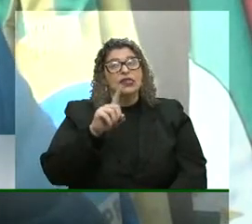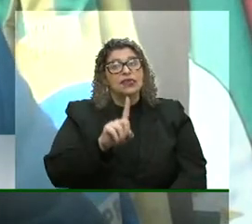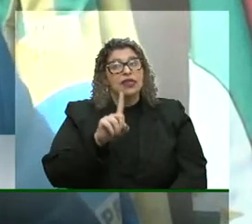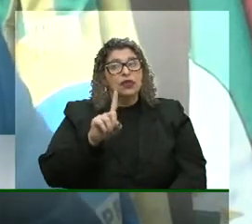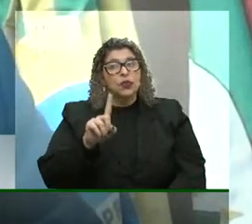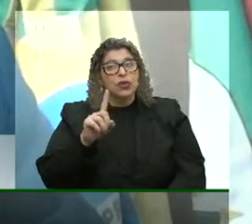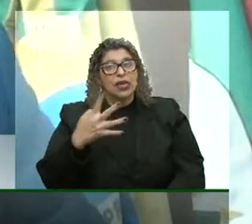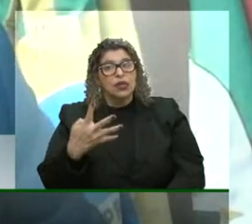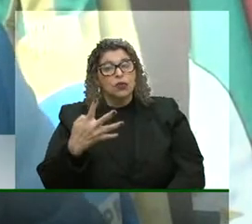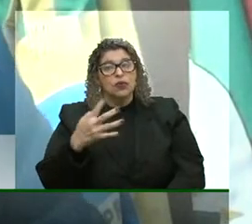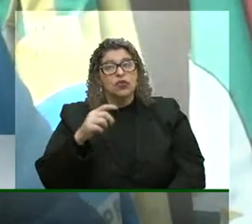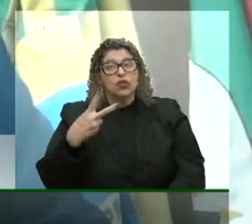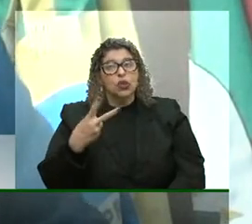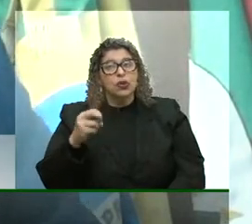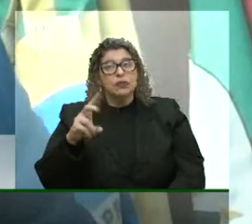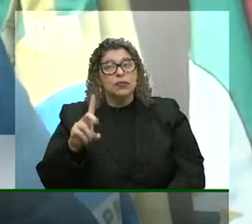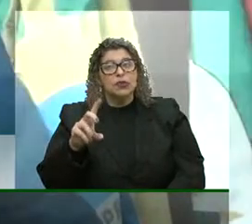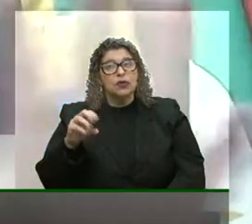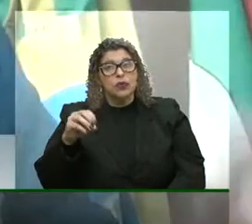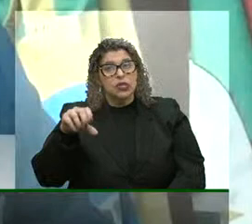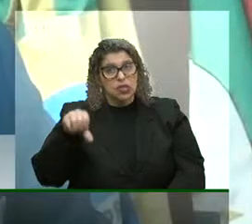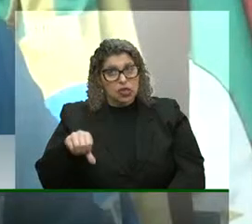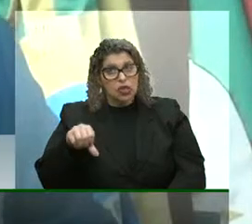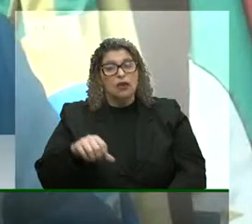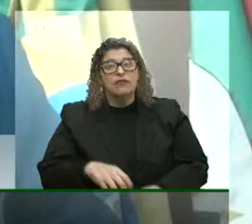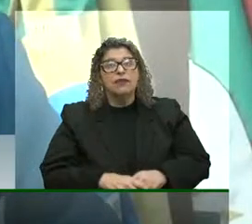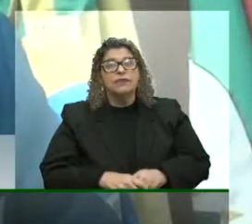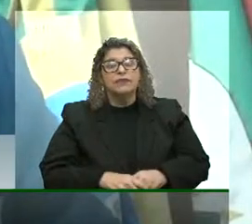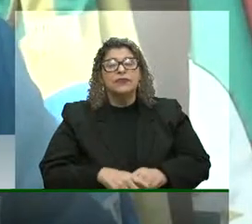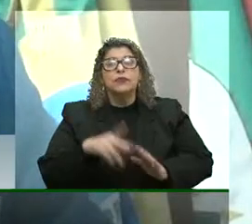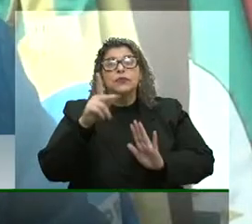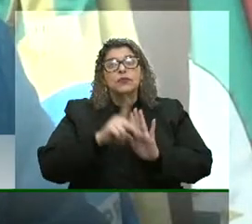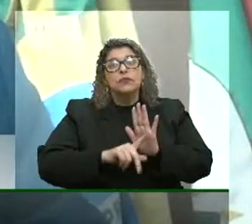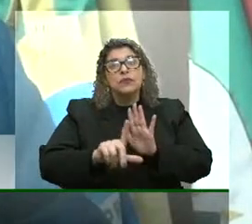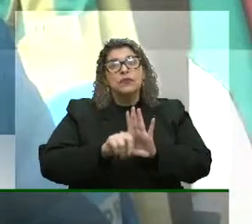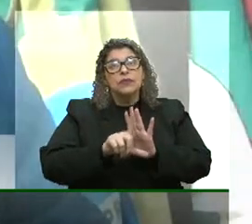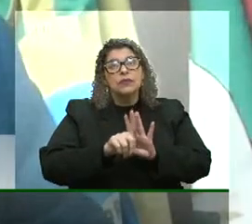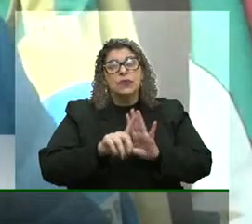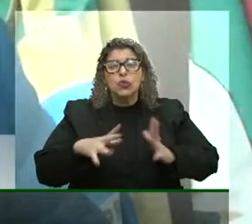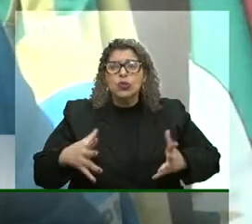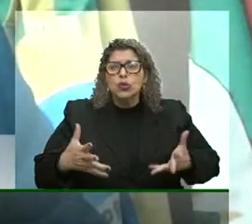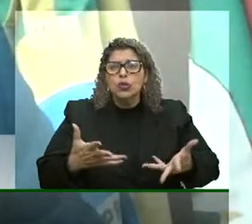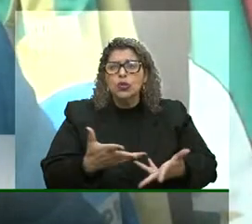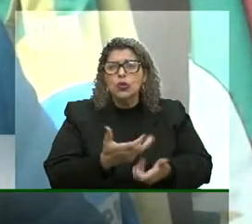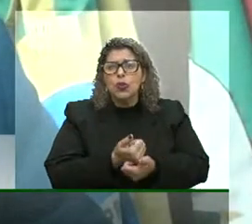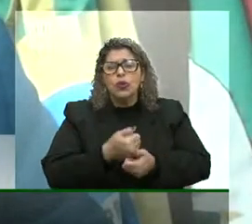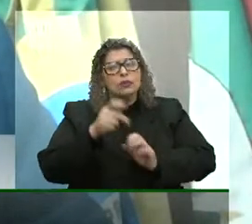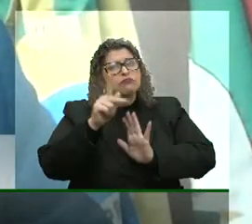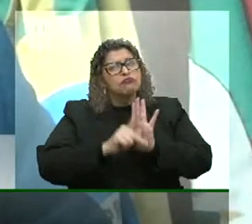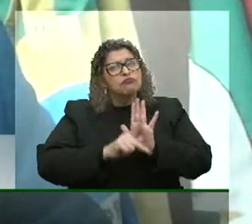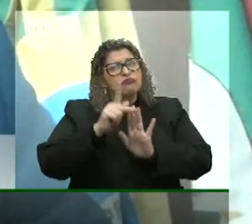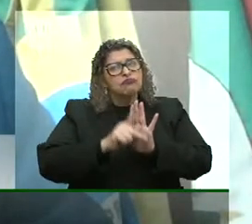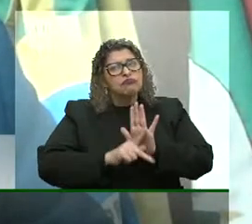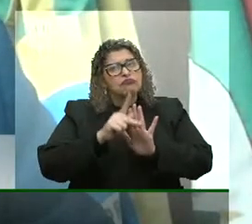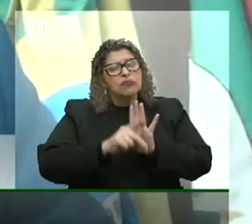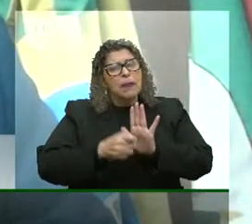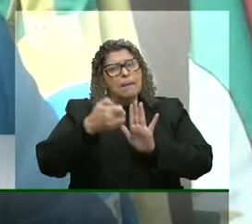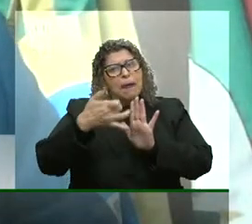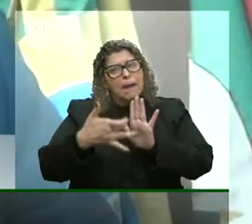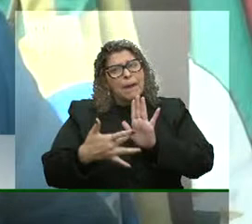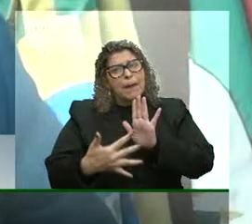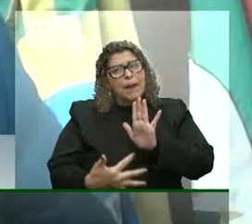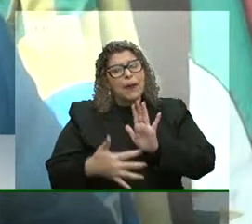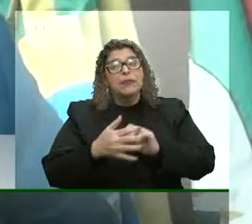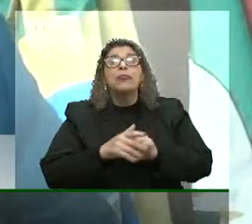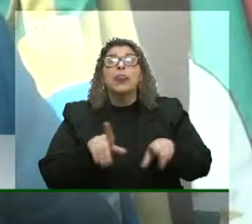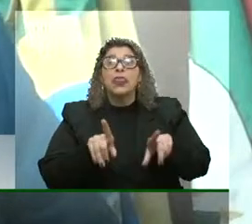114-2019, o primeiro projeto que versa sobre todo esse aparato de projetos que nós estamos falando.